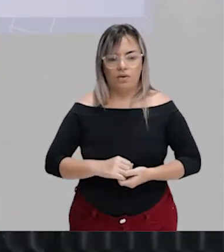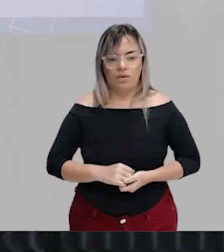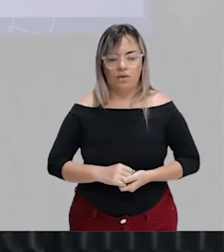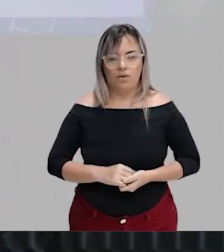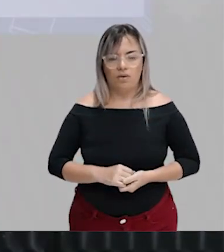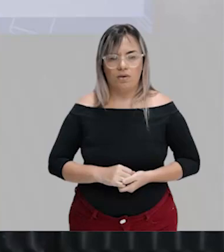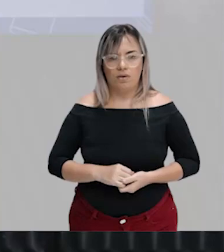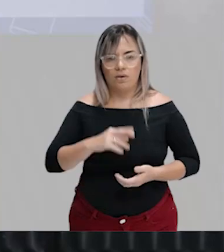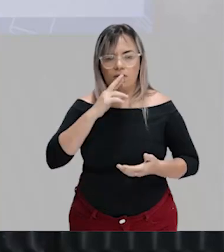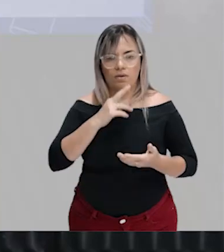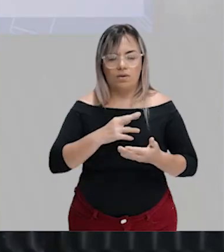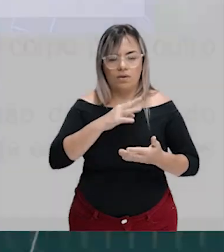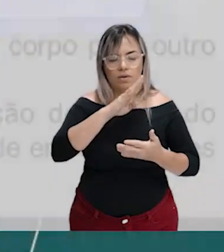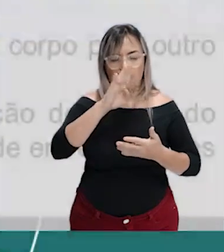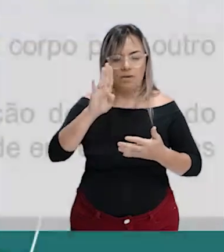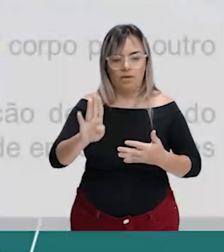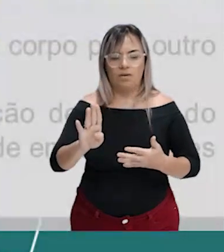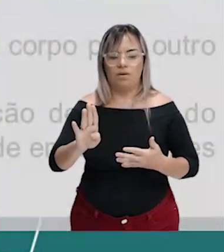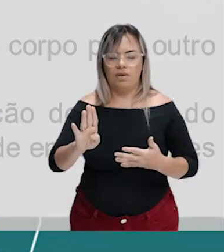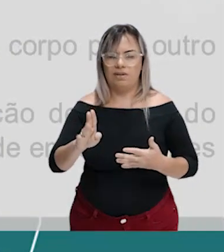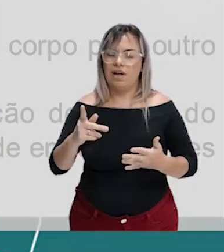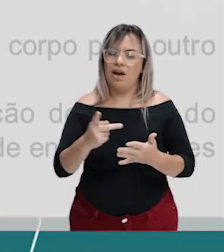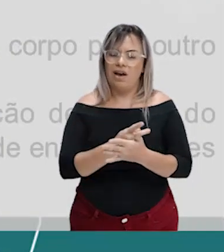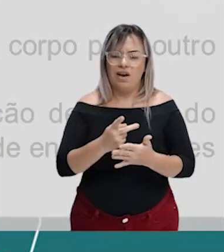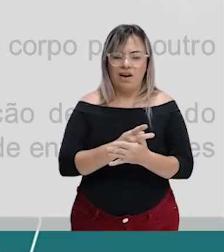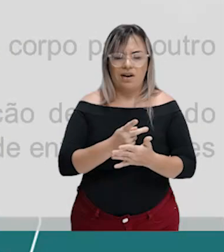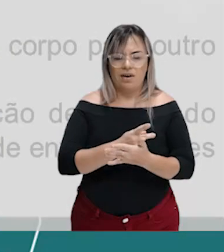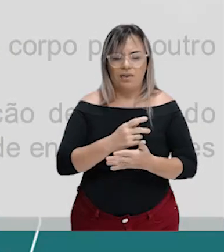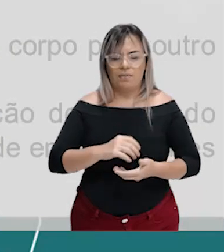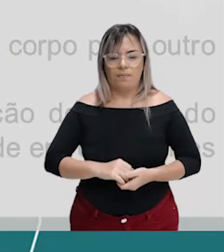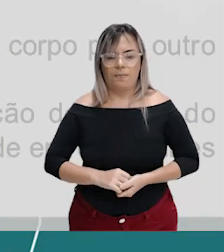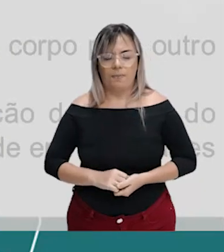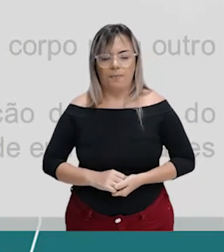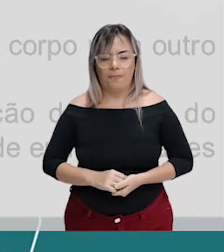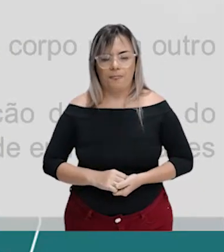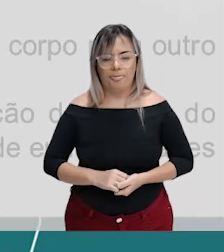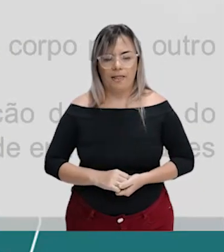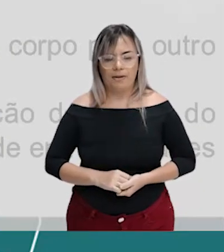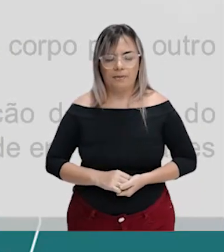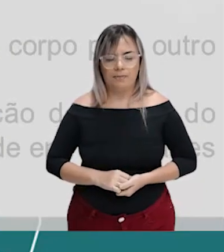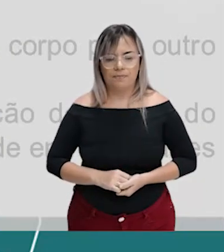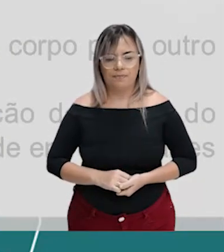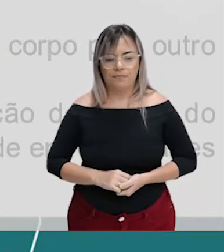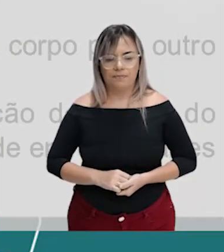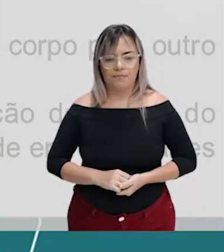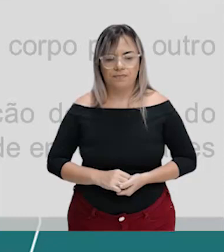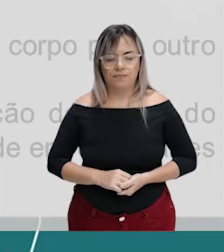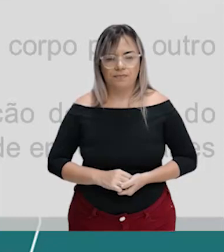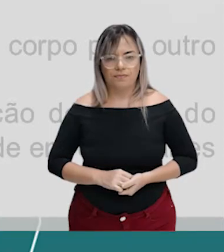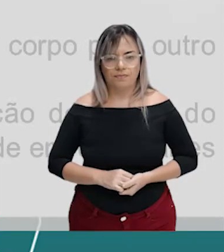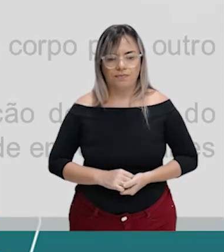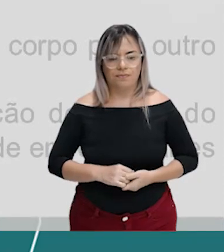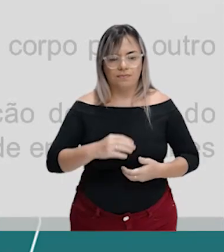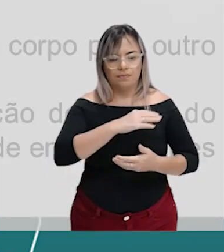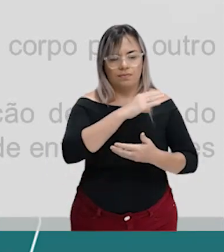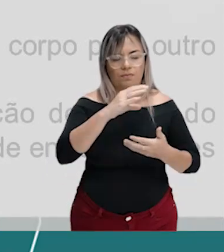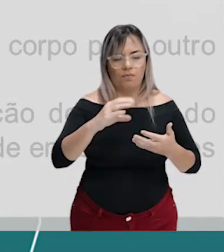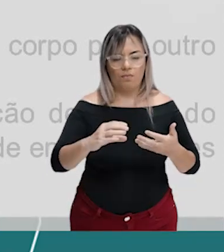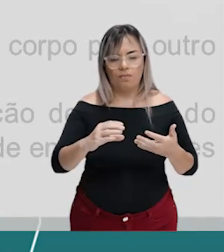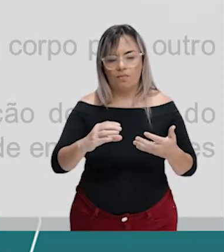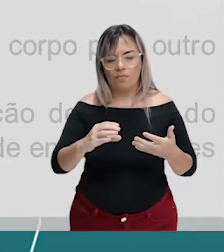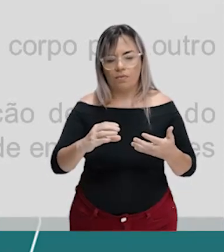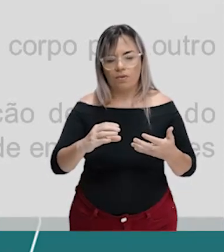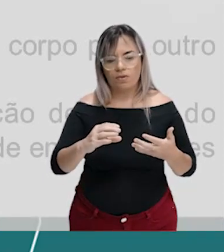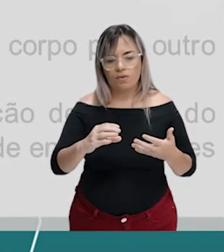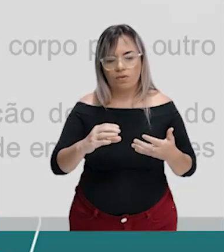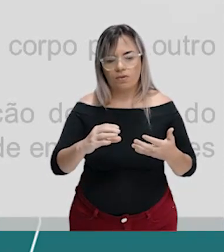é a letra B. Né? A letra B é a incorreta. Mas vamos ver as demais. Né? Letra C. O processo de